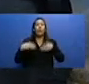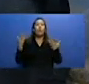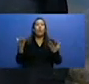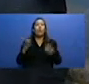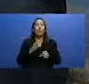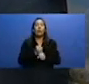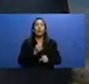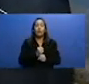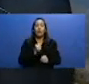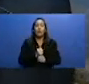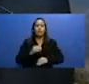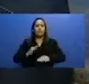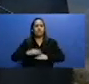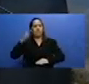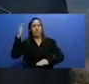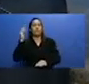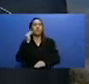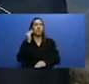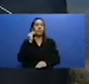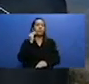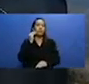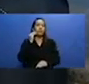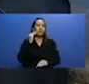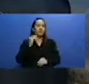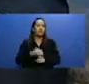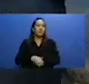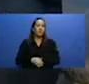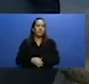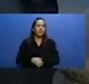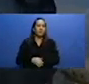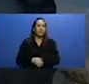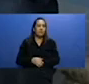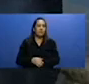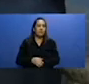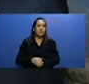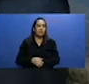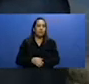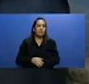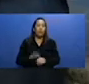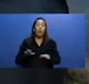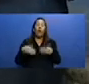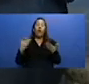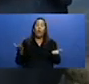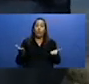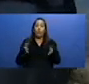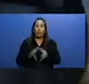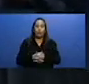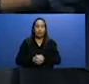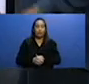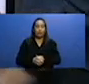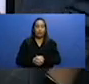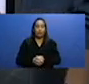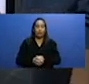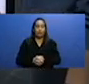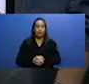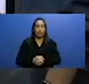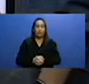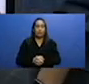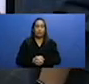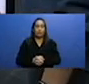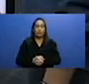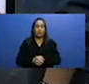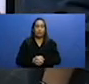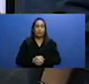soma com maior chance de ser obtida. Eu vou lá na minha maior coluna, não é? Qual é a minha